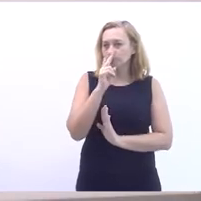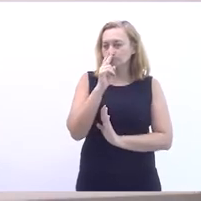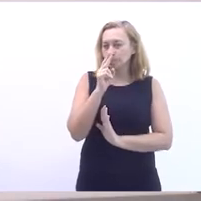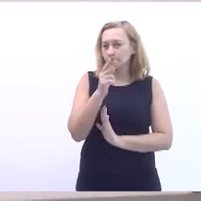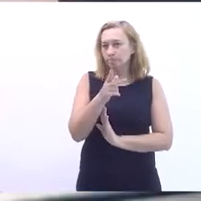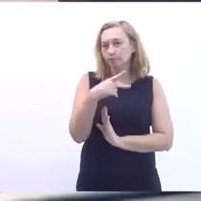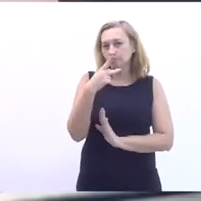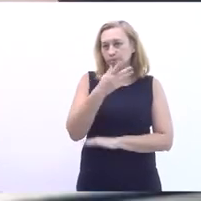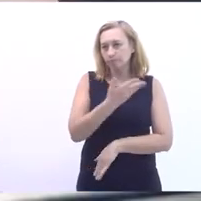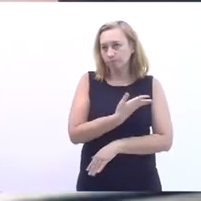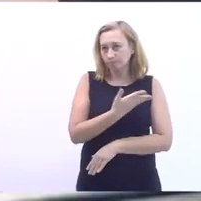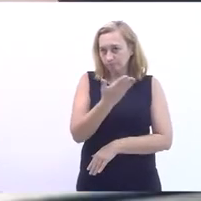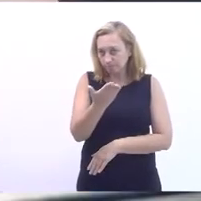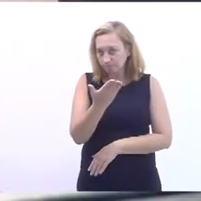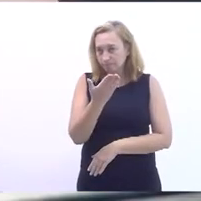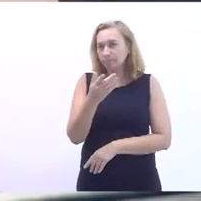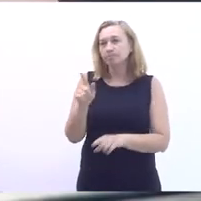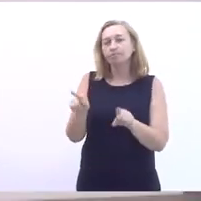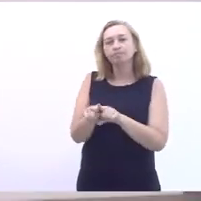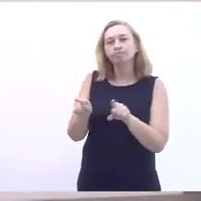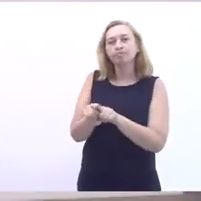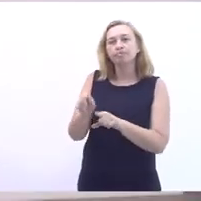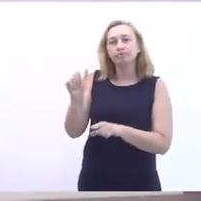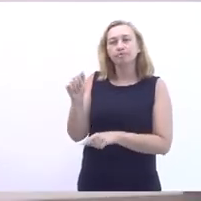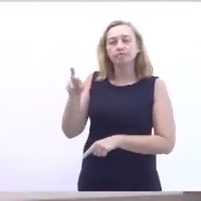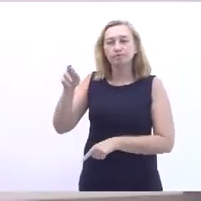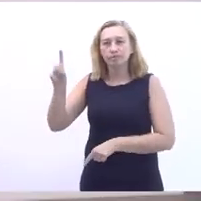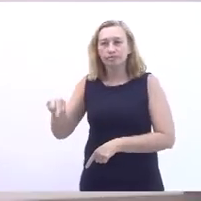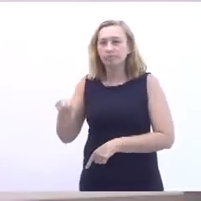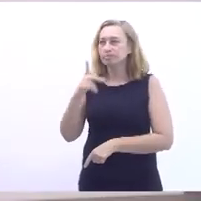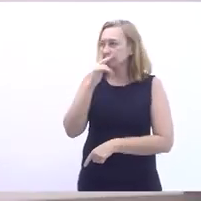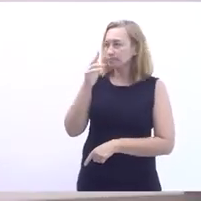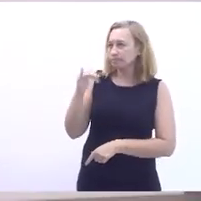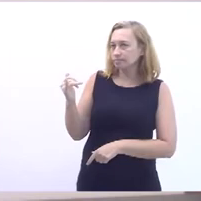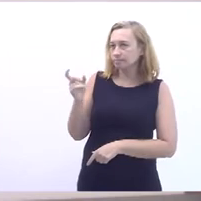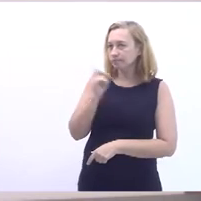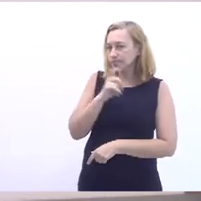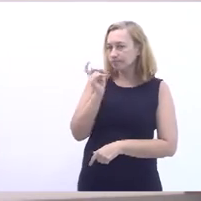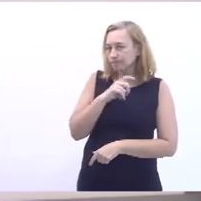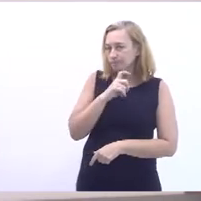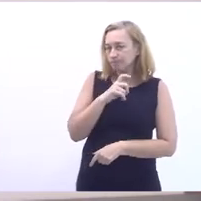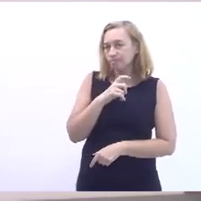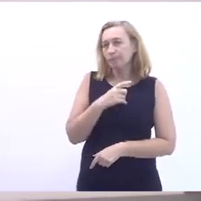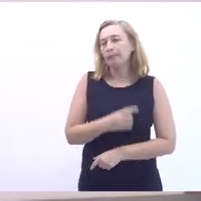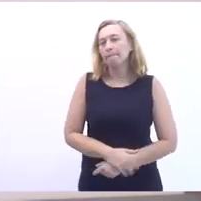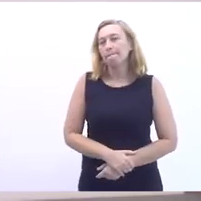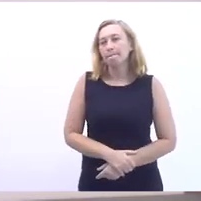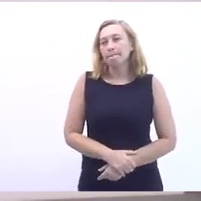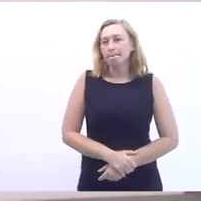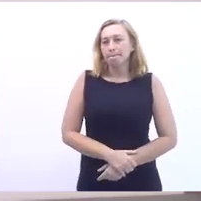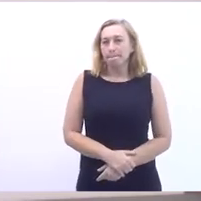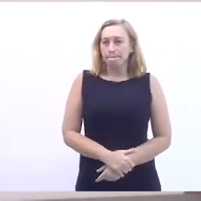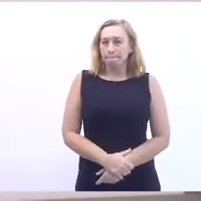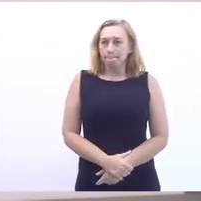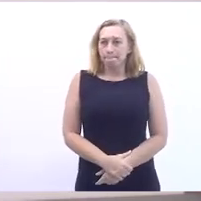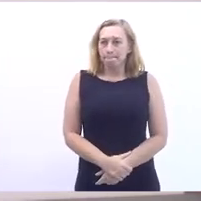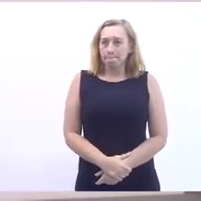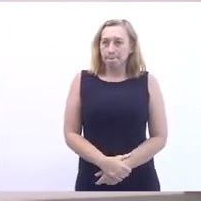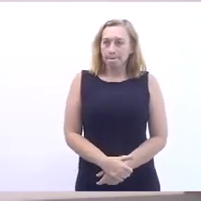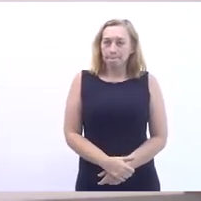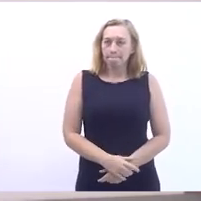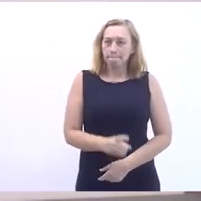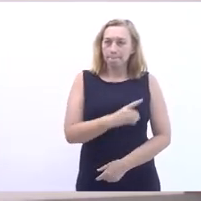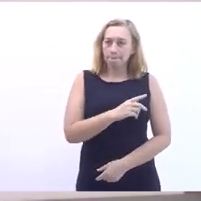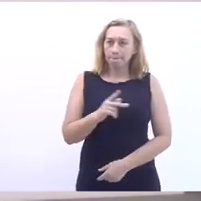aqui um companheiro e como também o André falou uma grande mentira o companheiro da